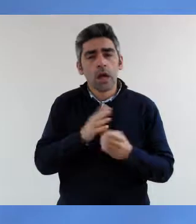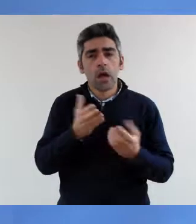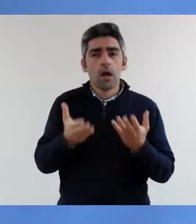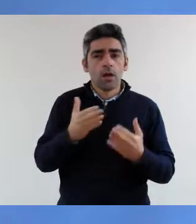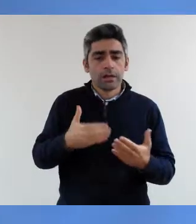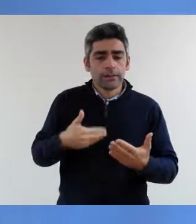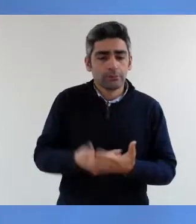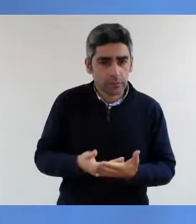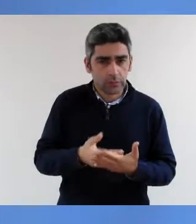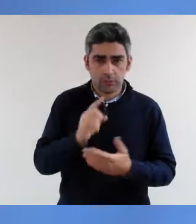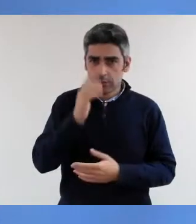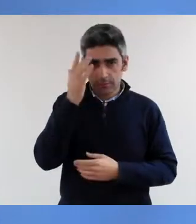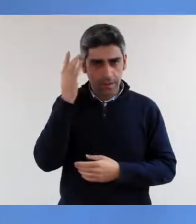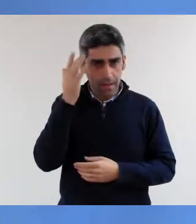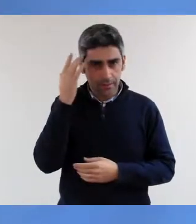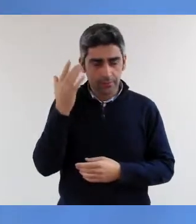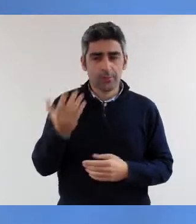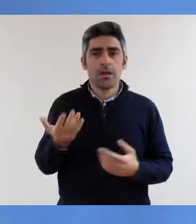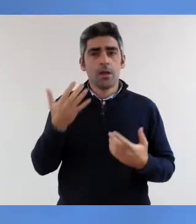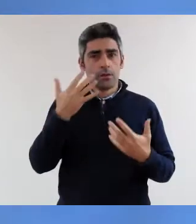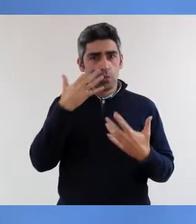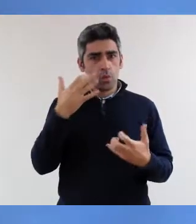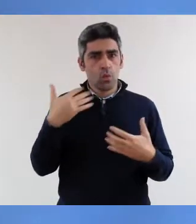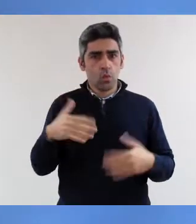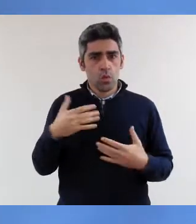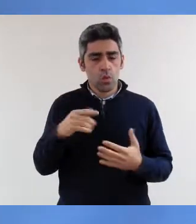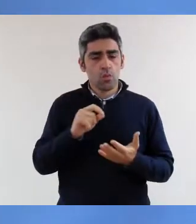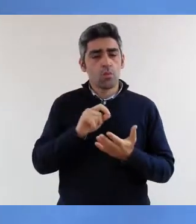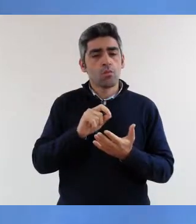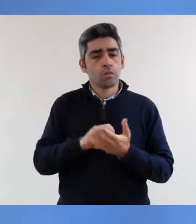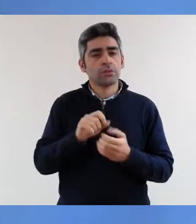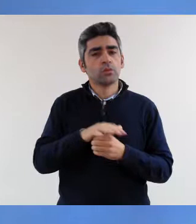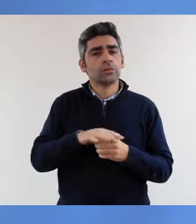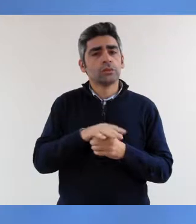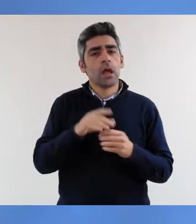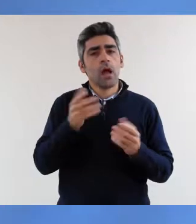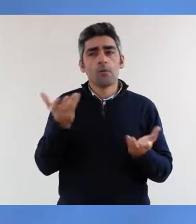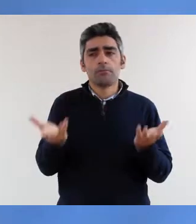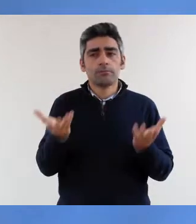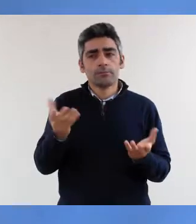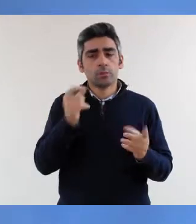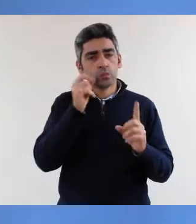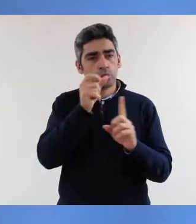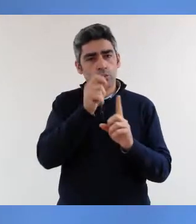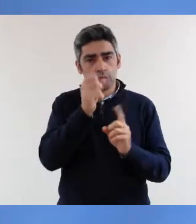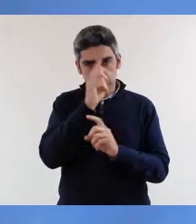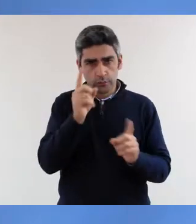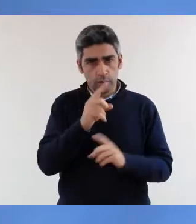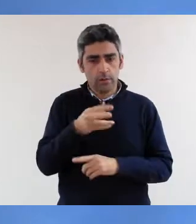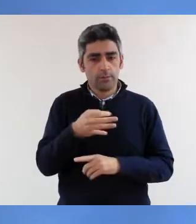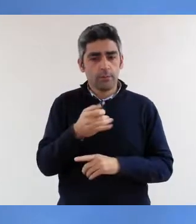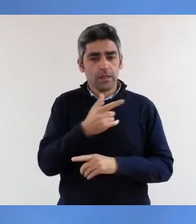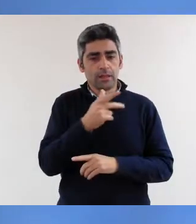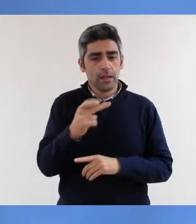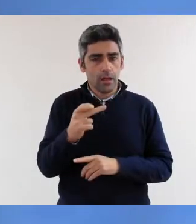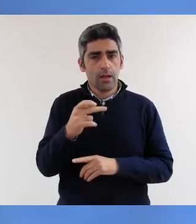é fazer um ponto de uma situação assim agora foi notável o ponto da situação e futebol